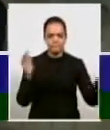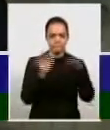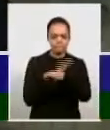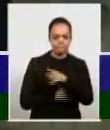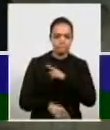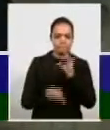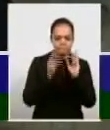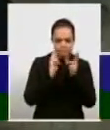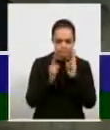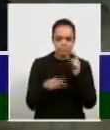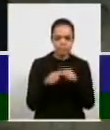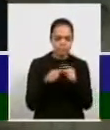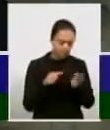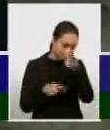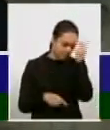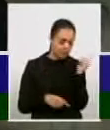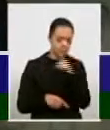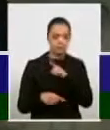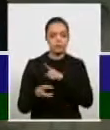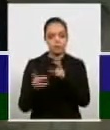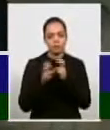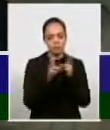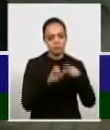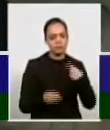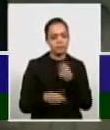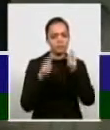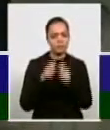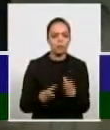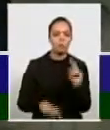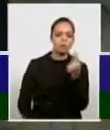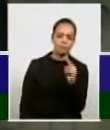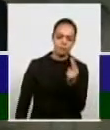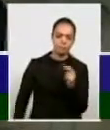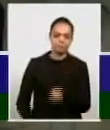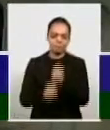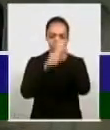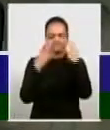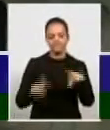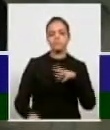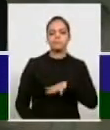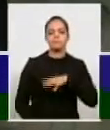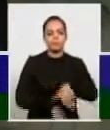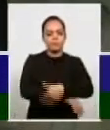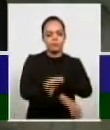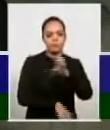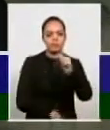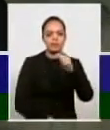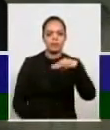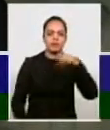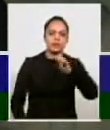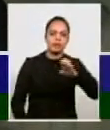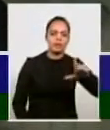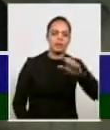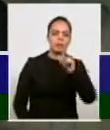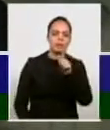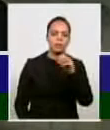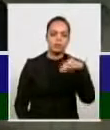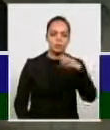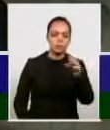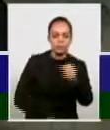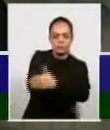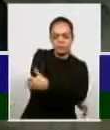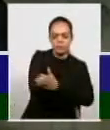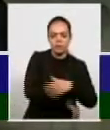tome providência, porque o pessoal tem nos cobrado ali no bairro Moarama, a construção dessa praça, na rua Ismael Gomes da Silva, esquina ali